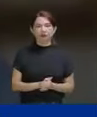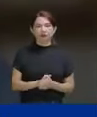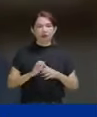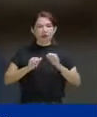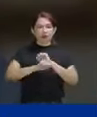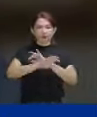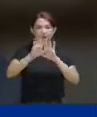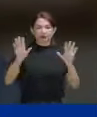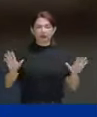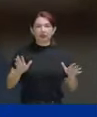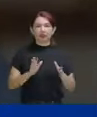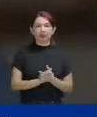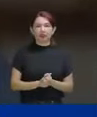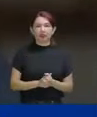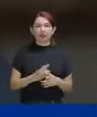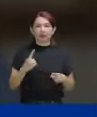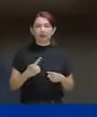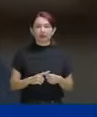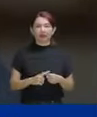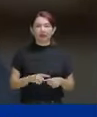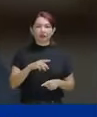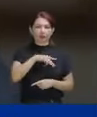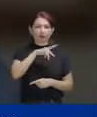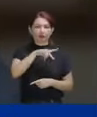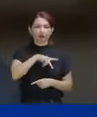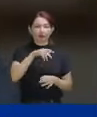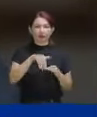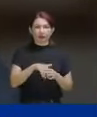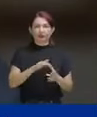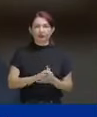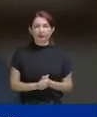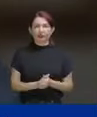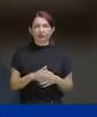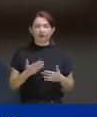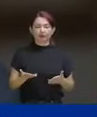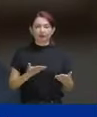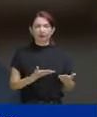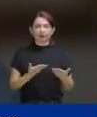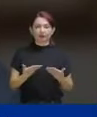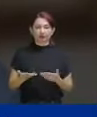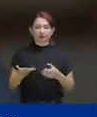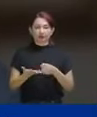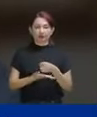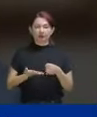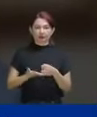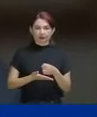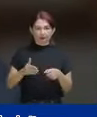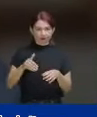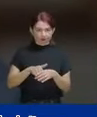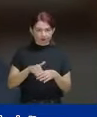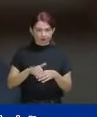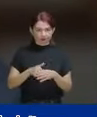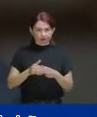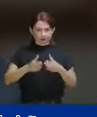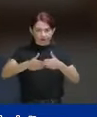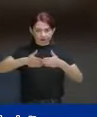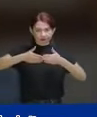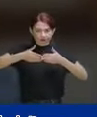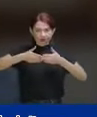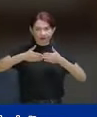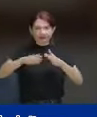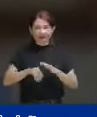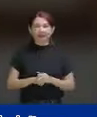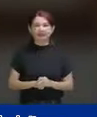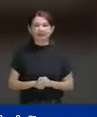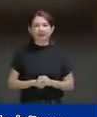os fundamentos que são sustentados na posição ministerial. Então, eu trago aqui como fundamento do voto, peço vênia da dispensa